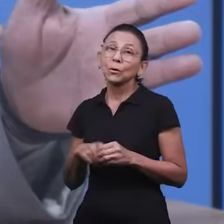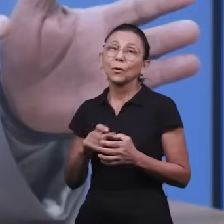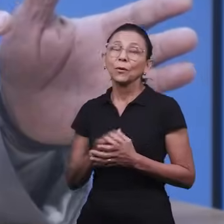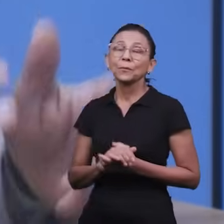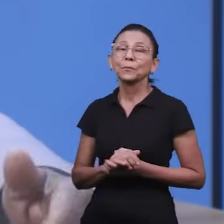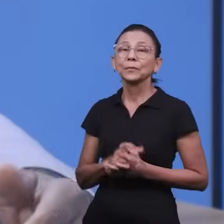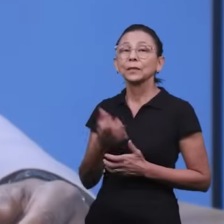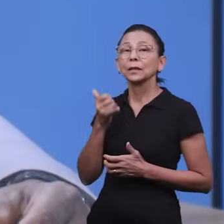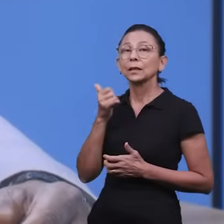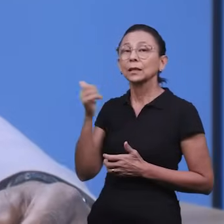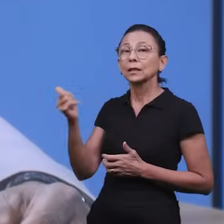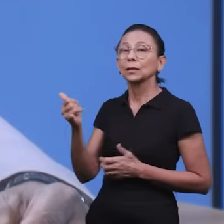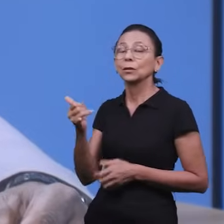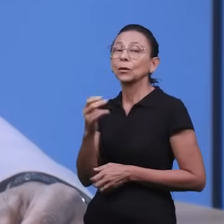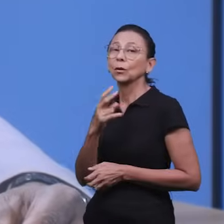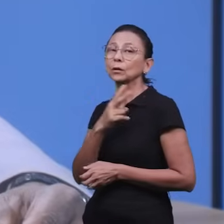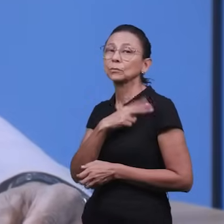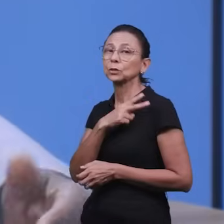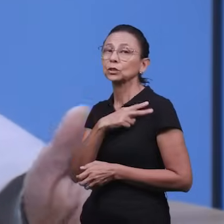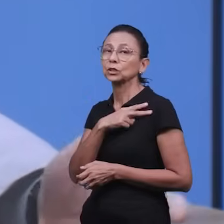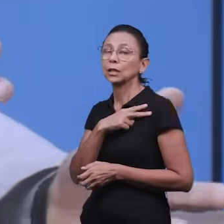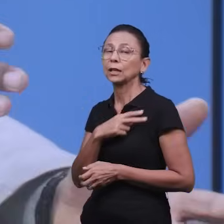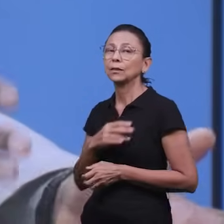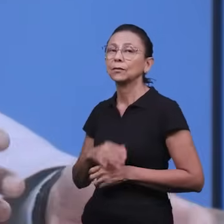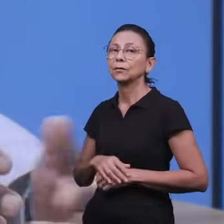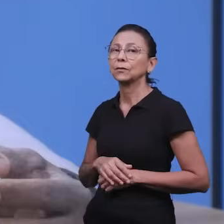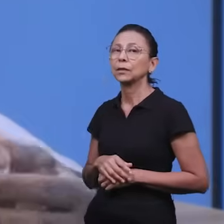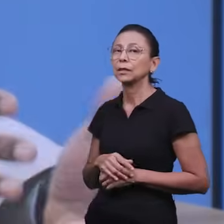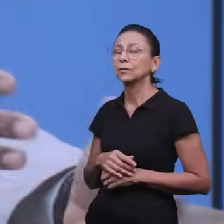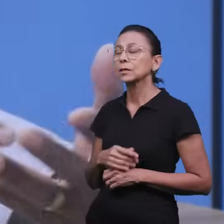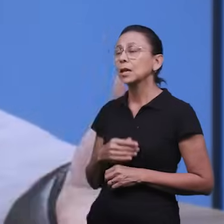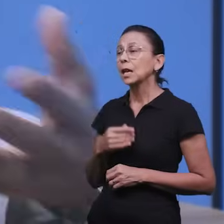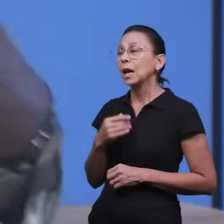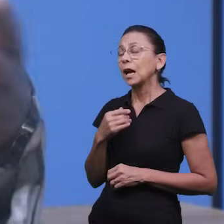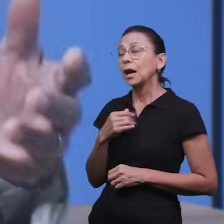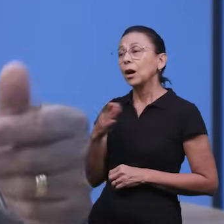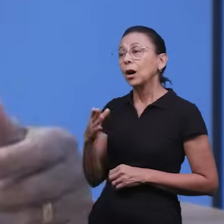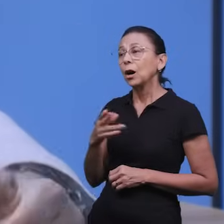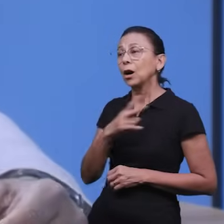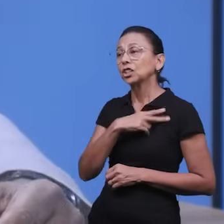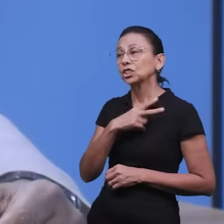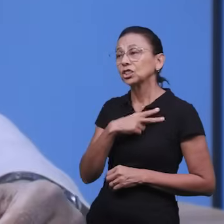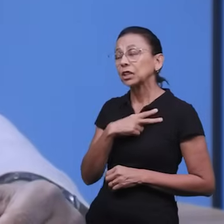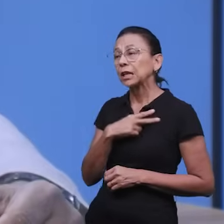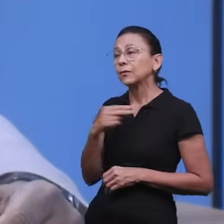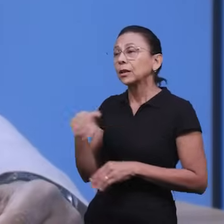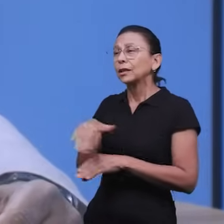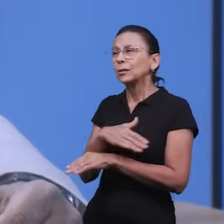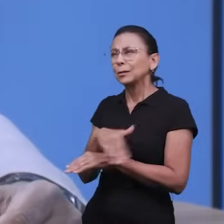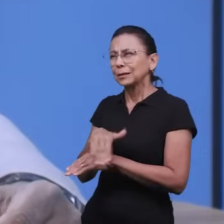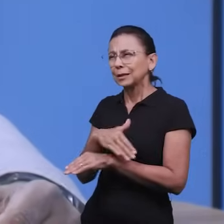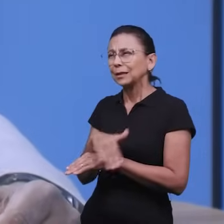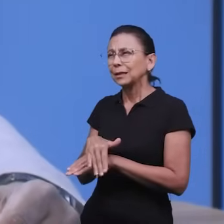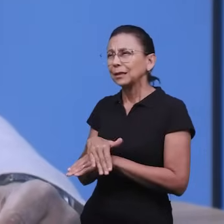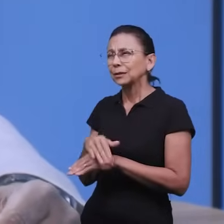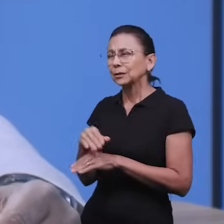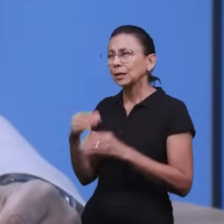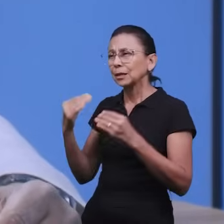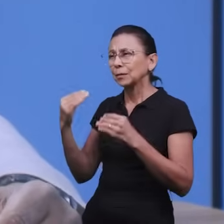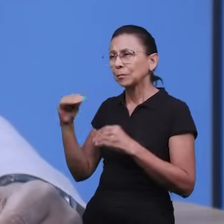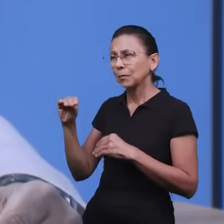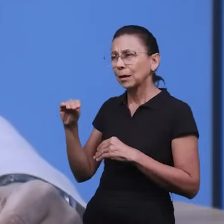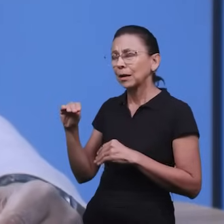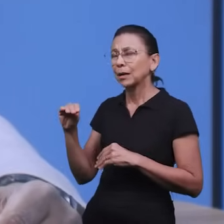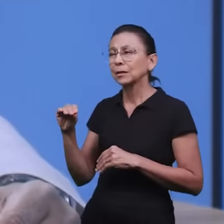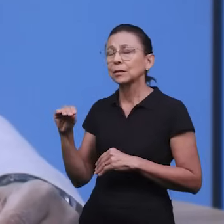Ela ligou pro patrão, o patrão pediu o endereço, ela deu o endereço, ele foi lá. Mas só que ele não foi no lugar